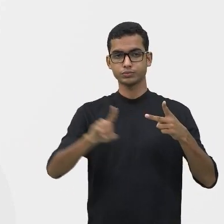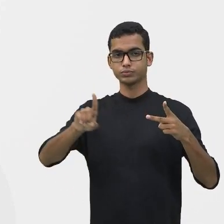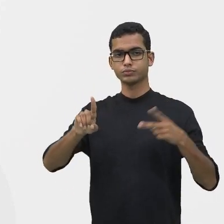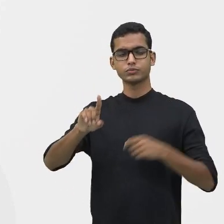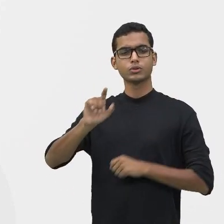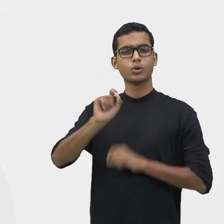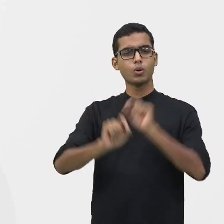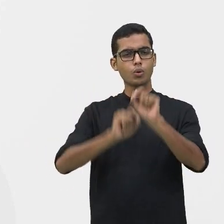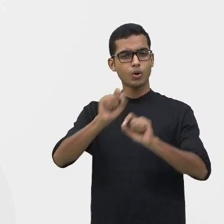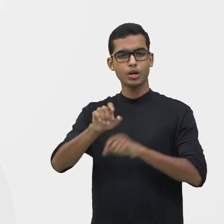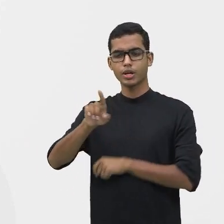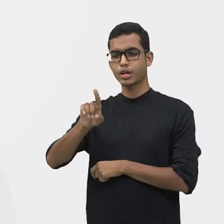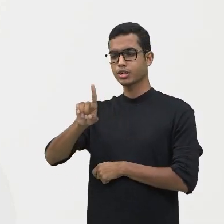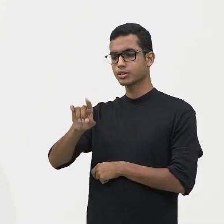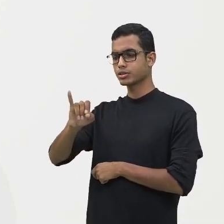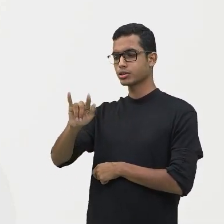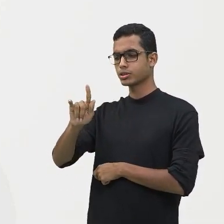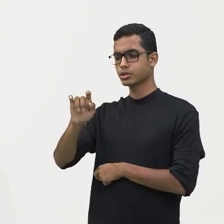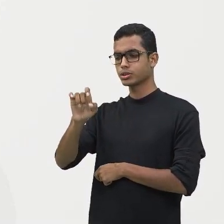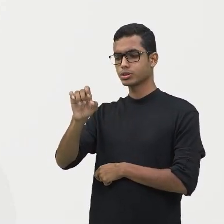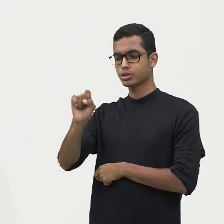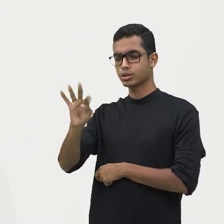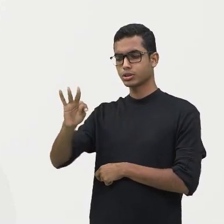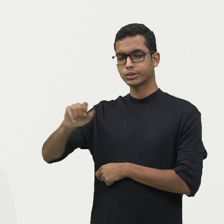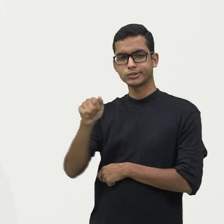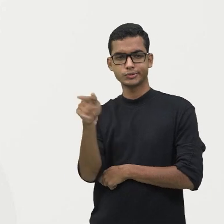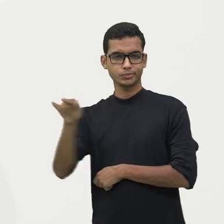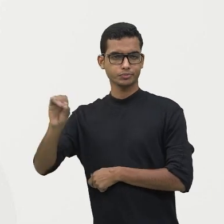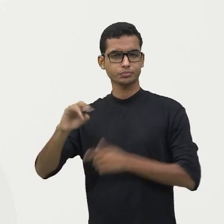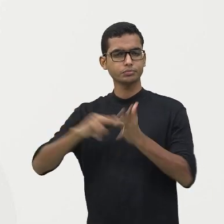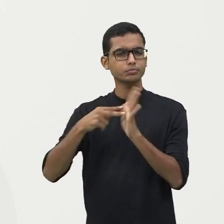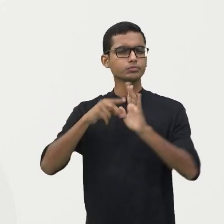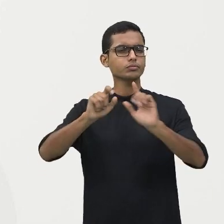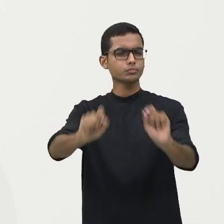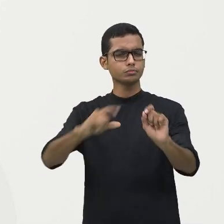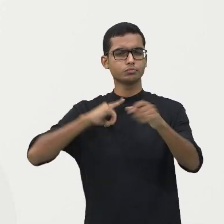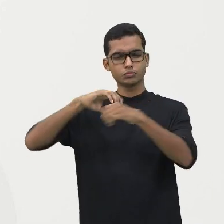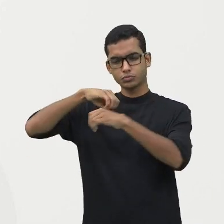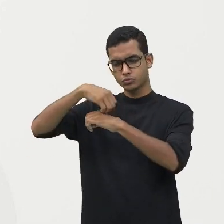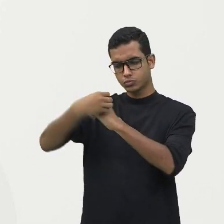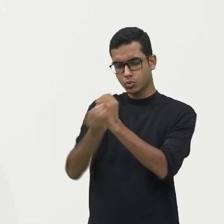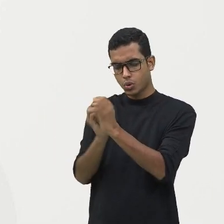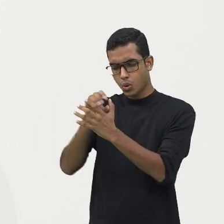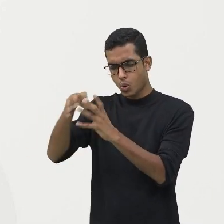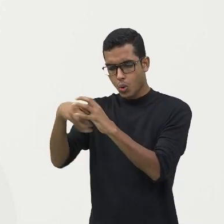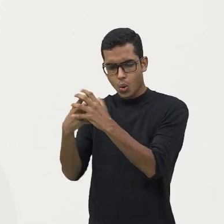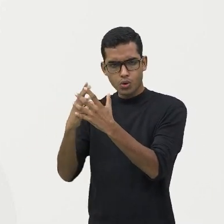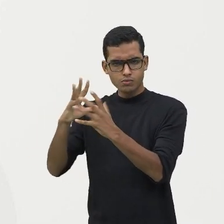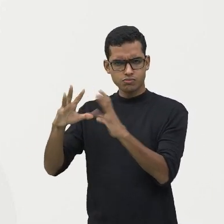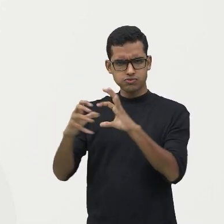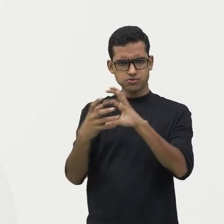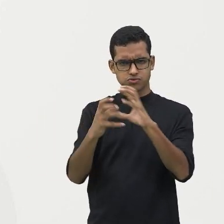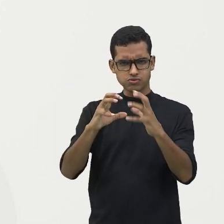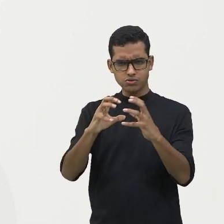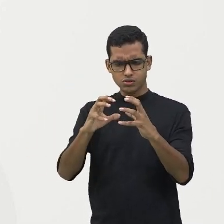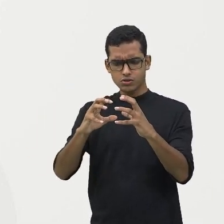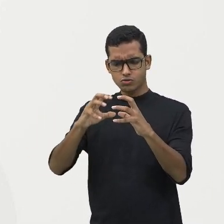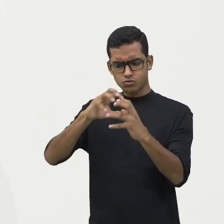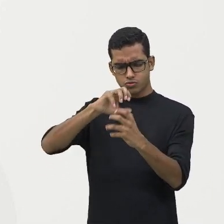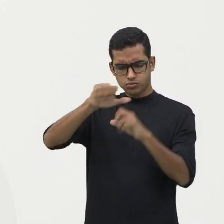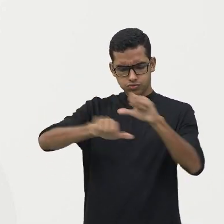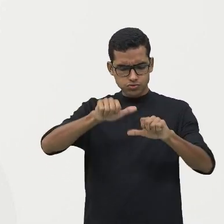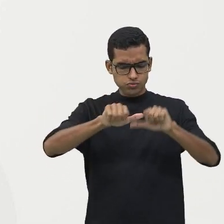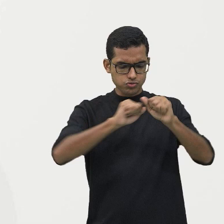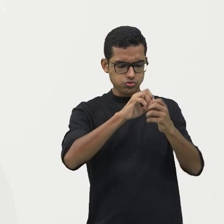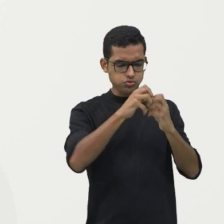de moléculas orgânicas complexas para transformá-las em moléculas simples, a fim